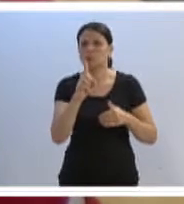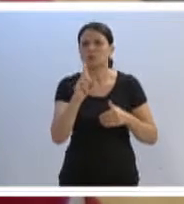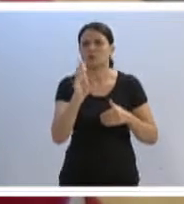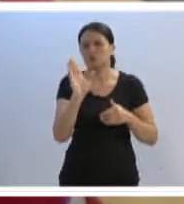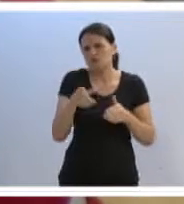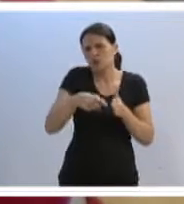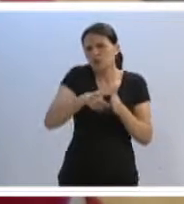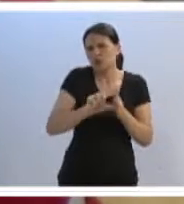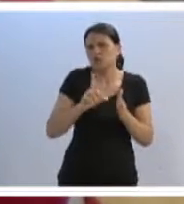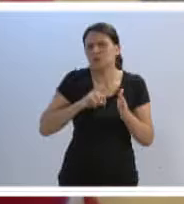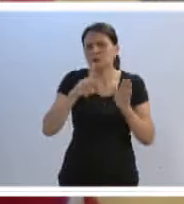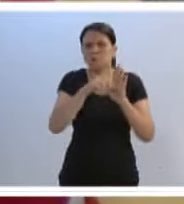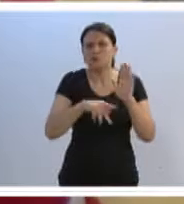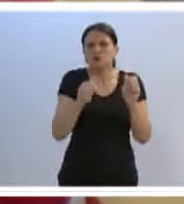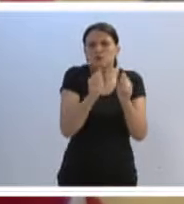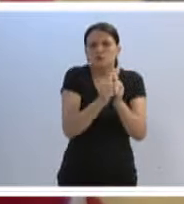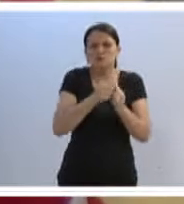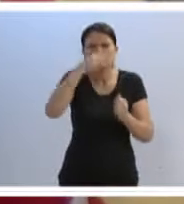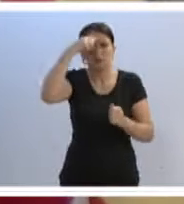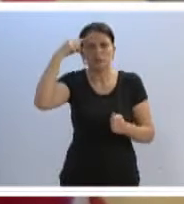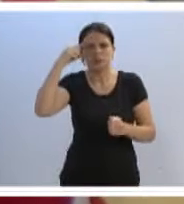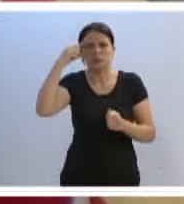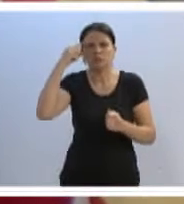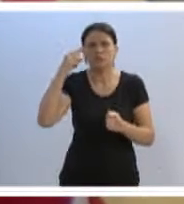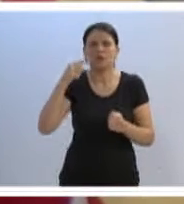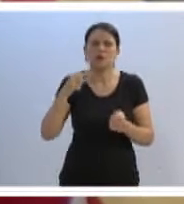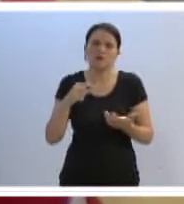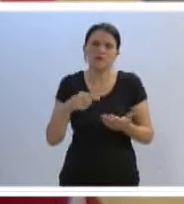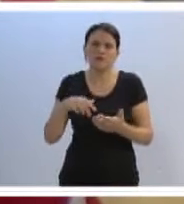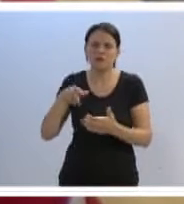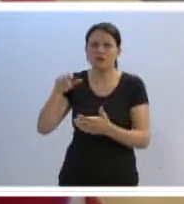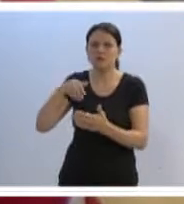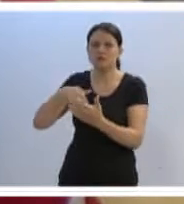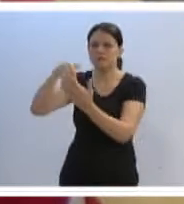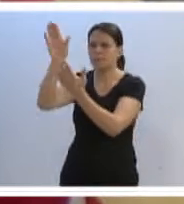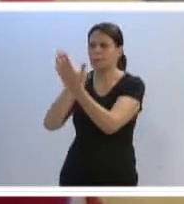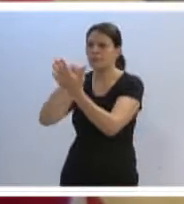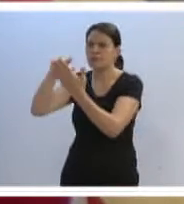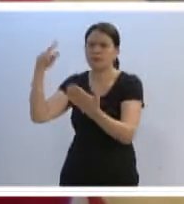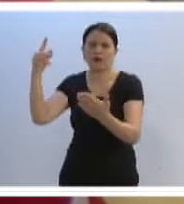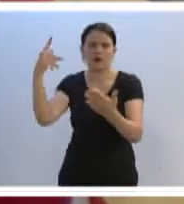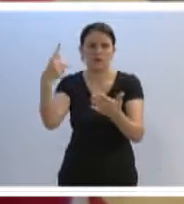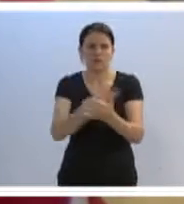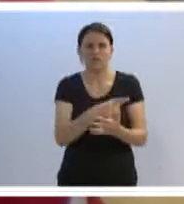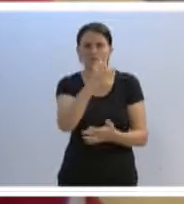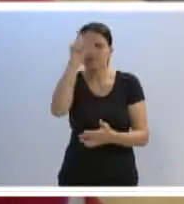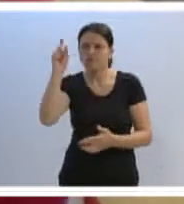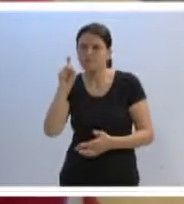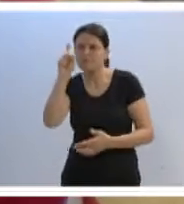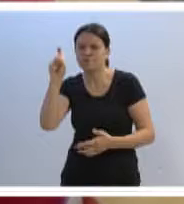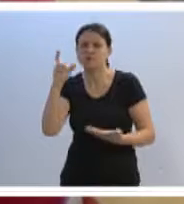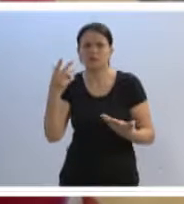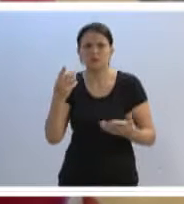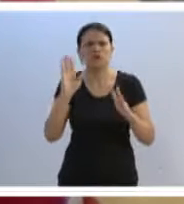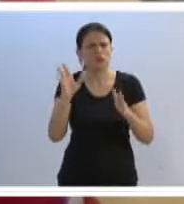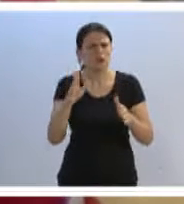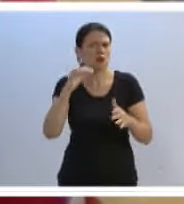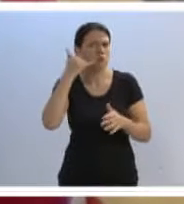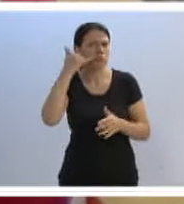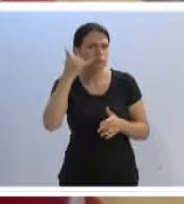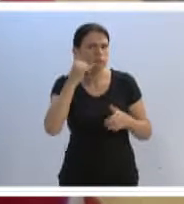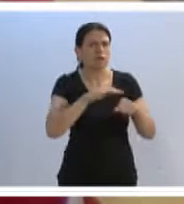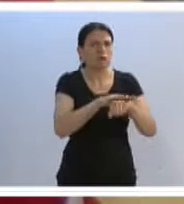anteprojeto junto com o vereador Marcos da Rosa da grafitagem, que ainda anda paralisado, mas eu recebi na quinta-feira uma ligação do Poder Executivo, dando